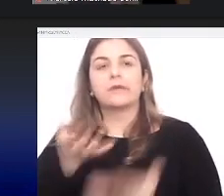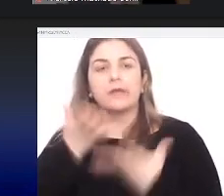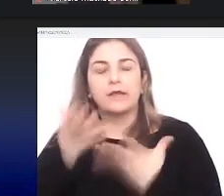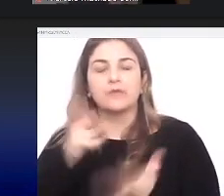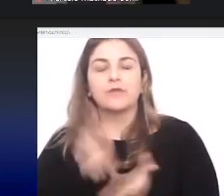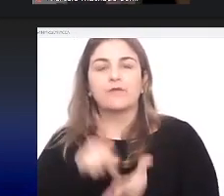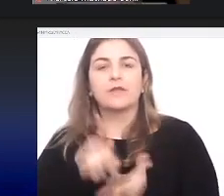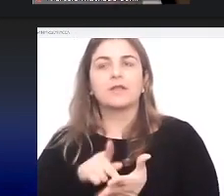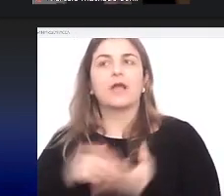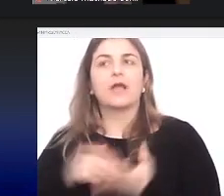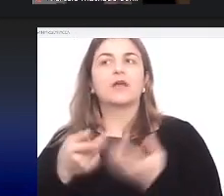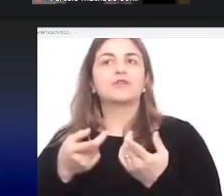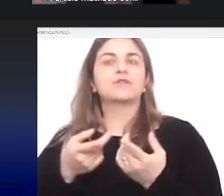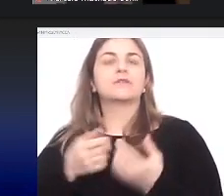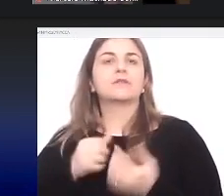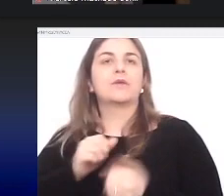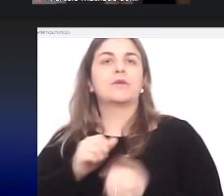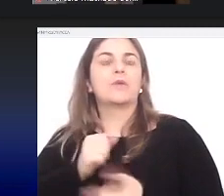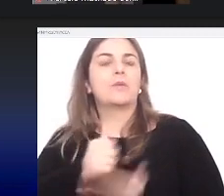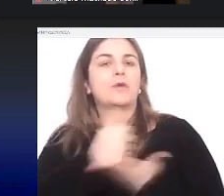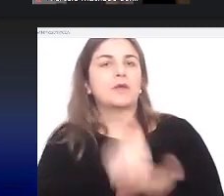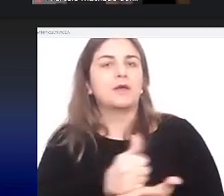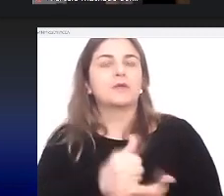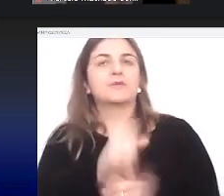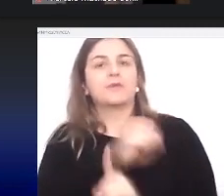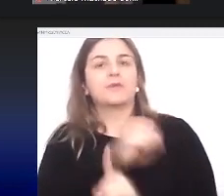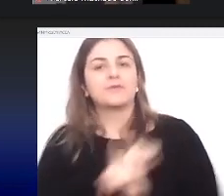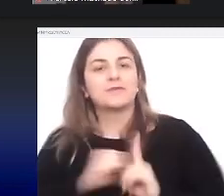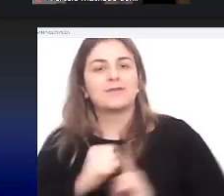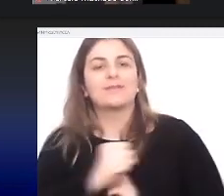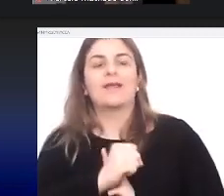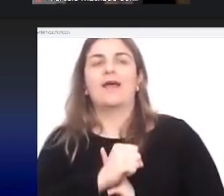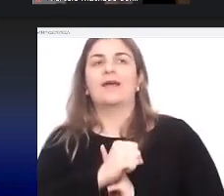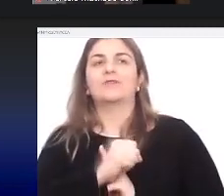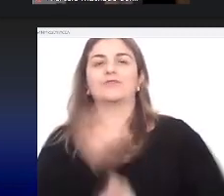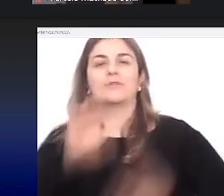a sociedade e outras situações.